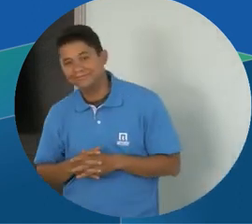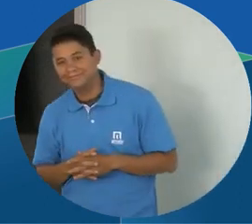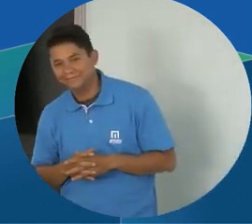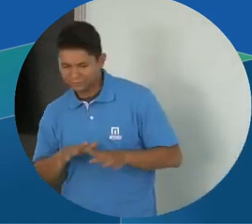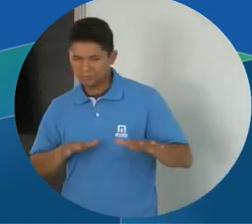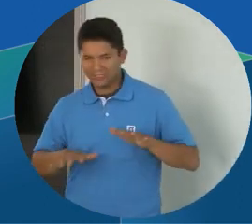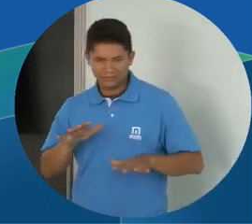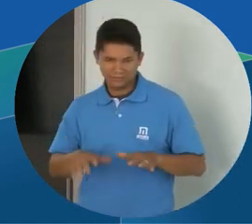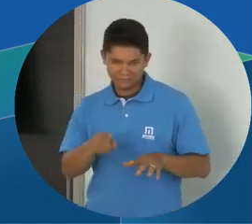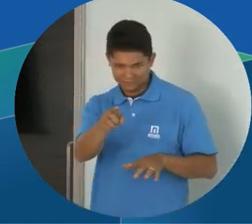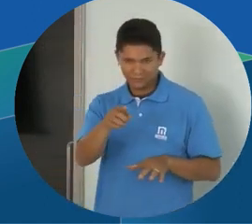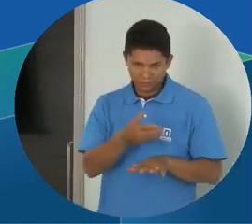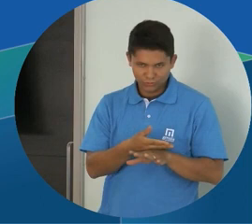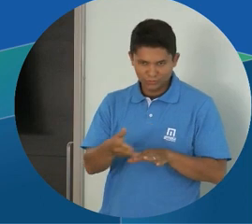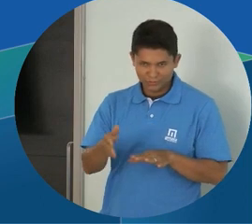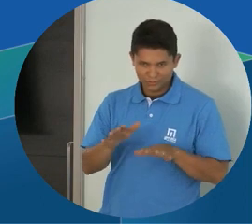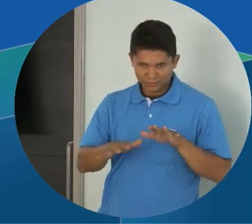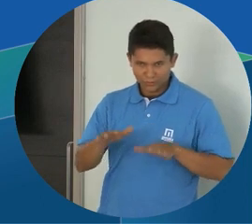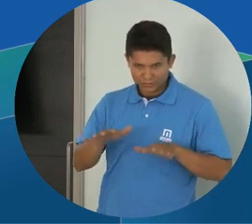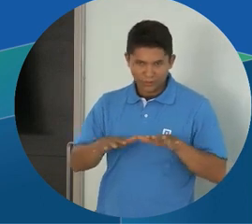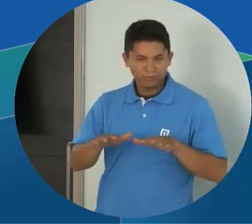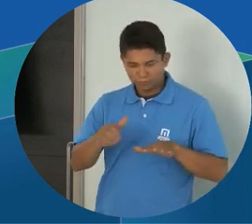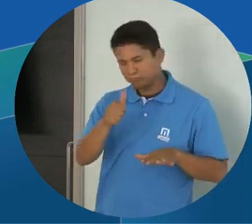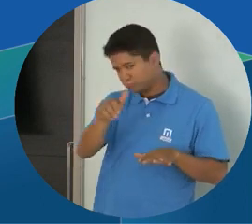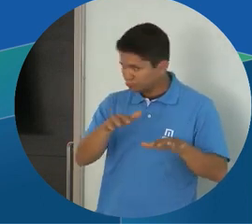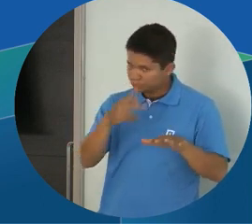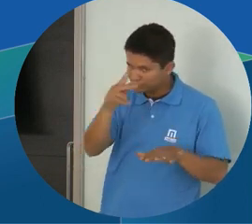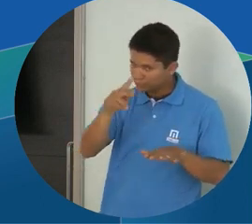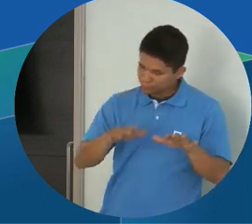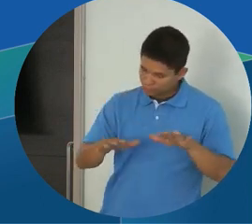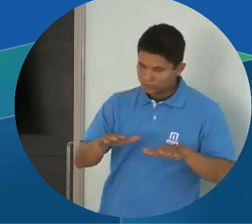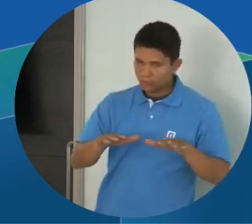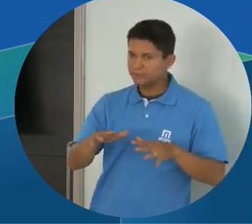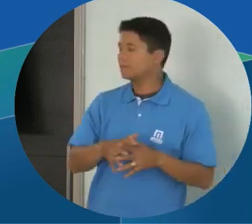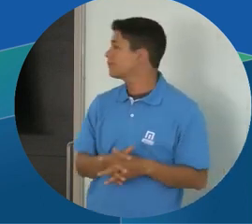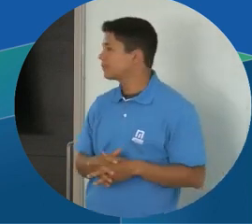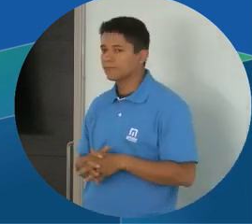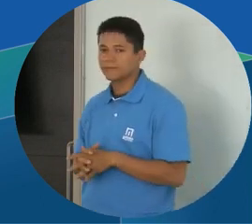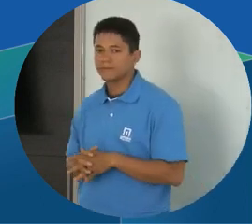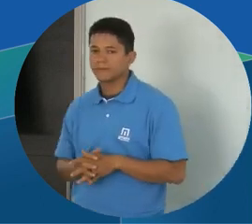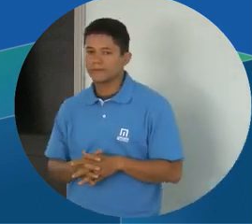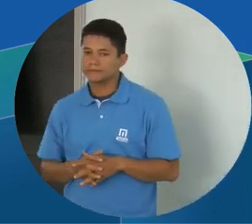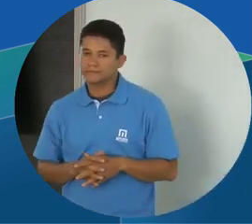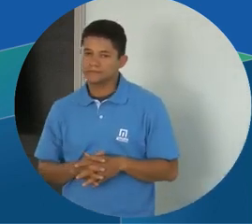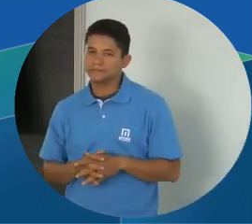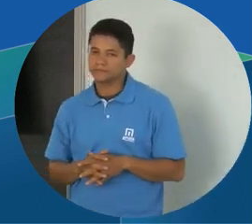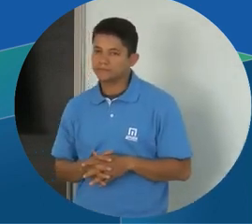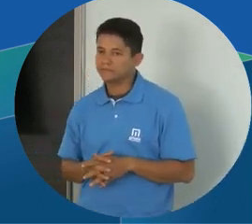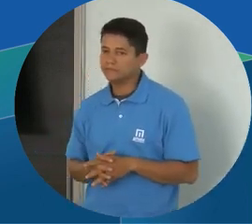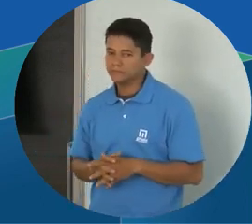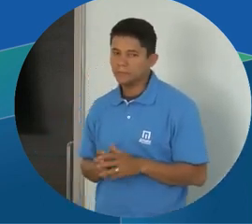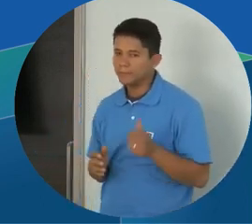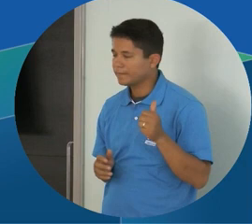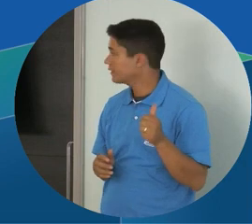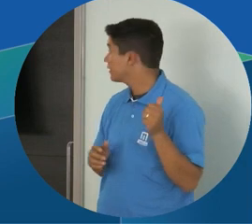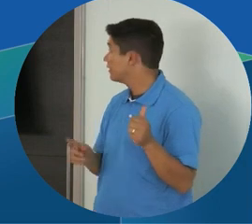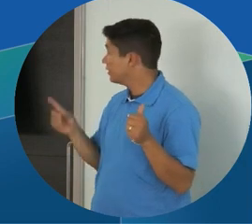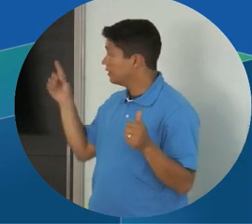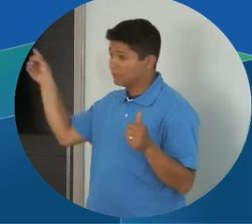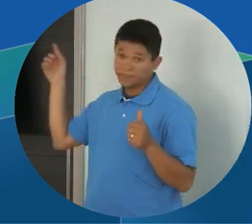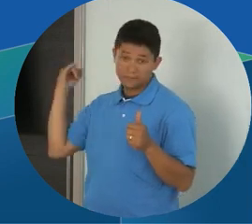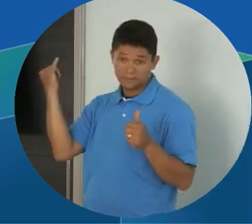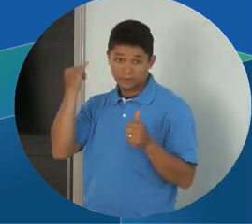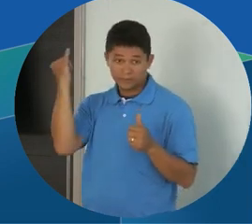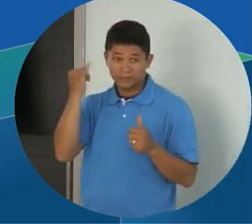temos norma para regulamentar isso, um quesito de extrema importância, e